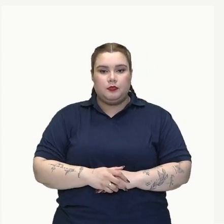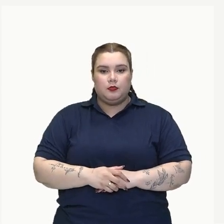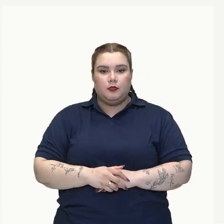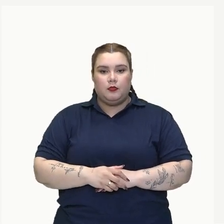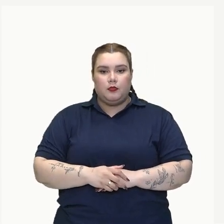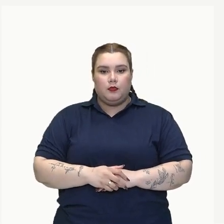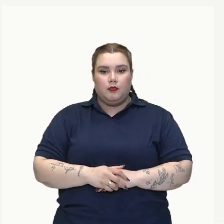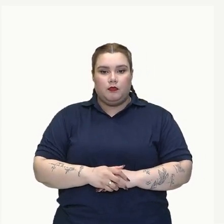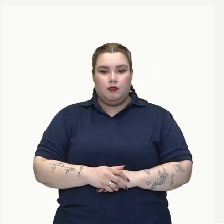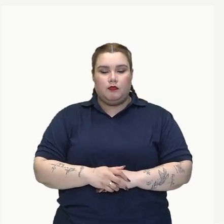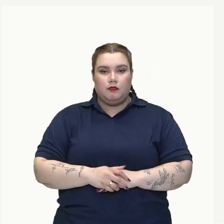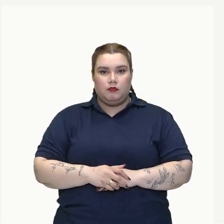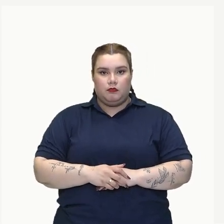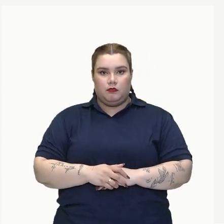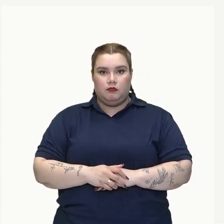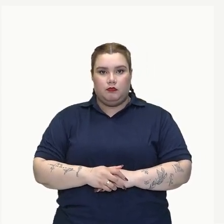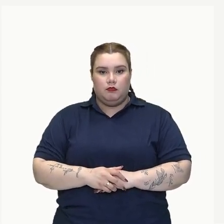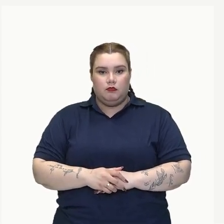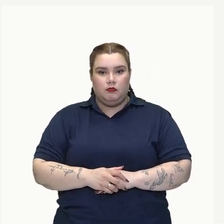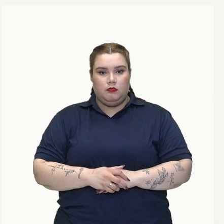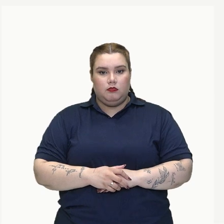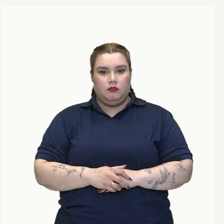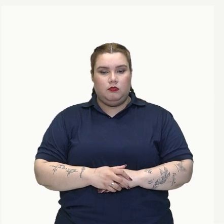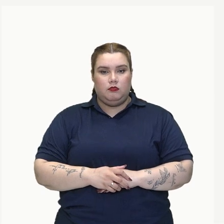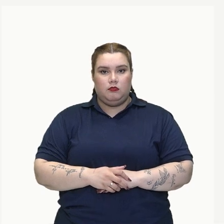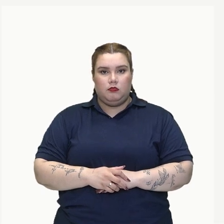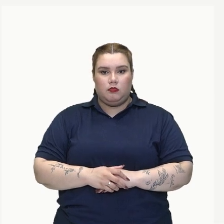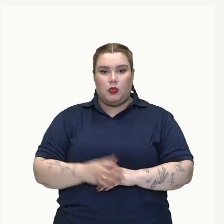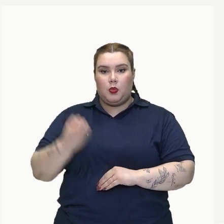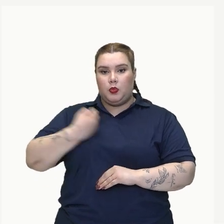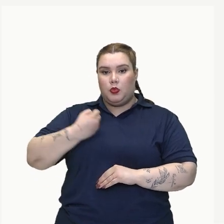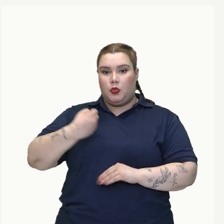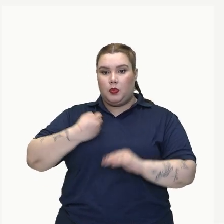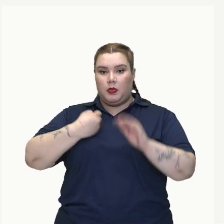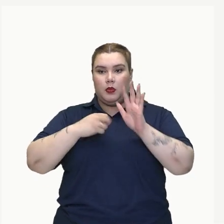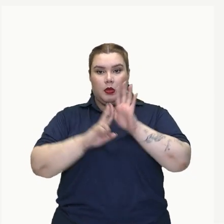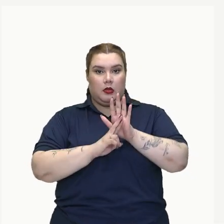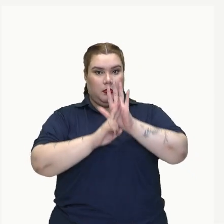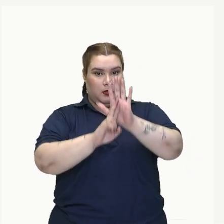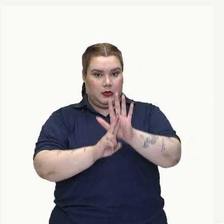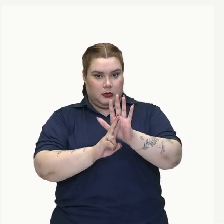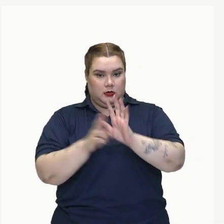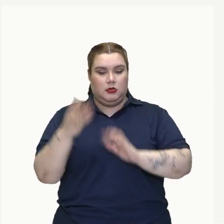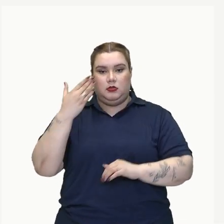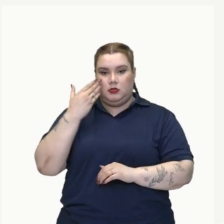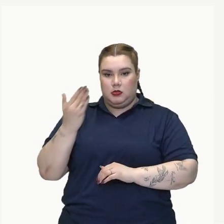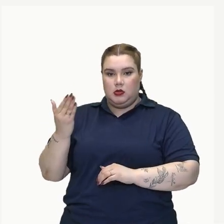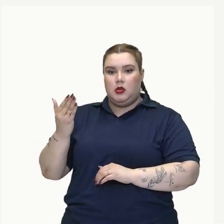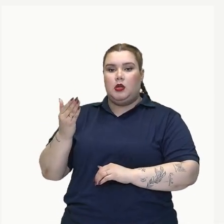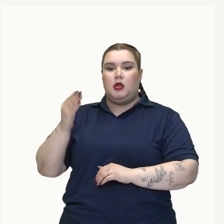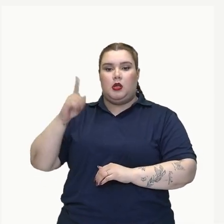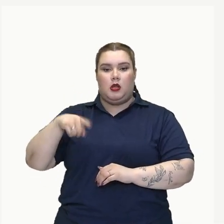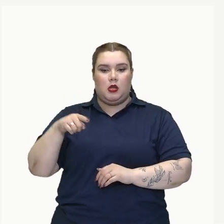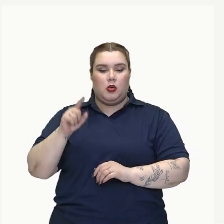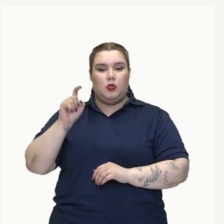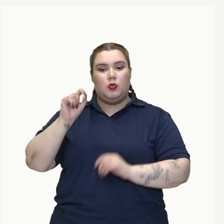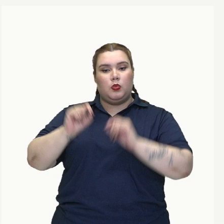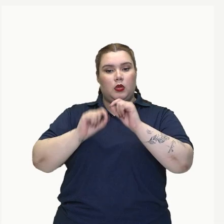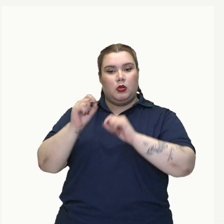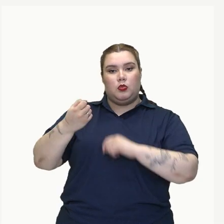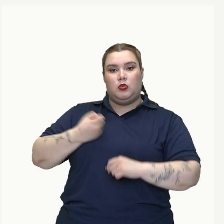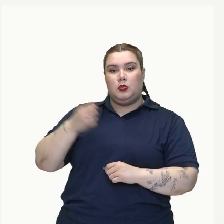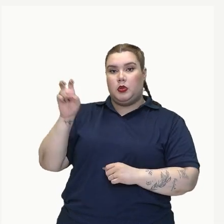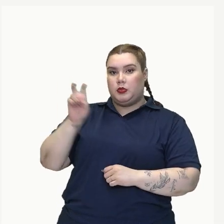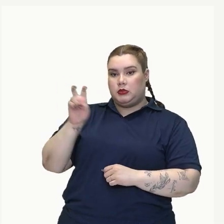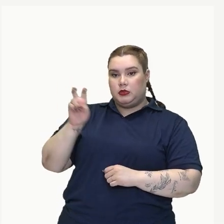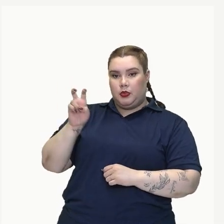perpendicularmente, né, até chegar lá no eixo X, ó, e verificar que a posição dele, ó, no eixo X é o